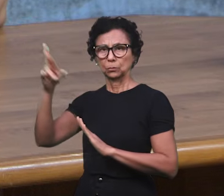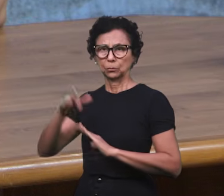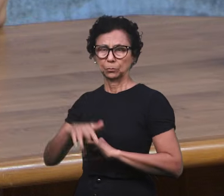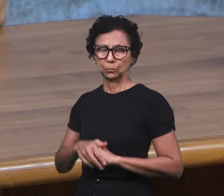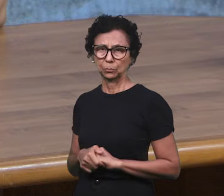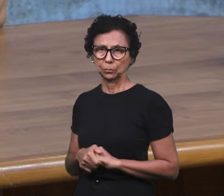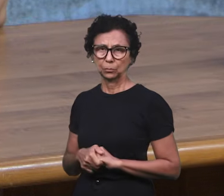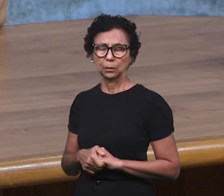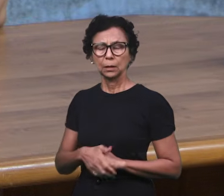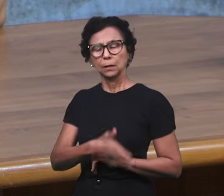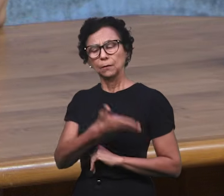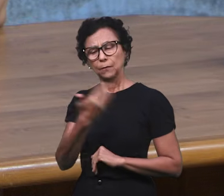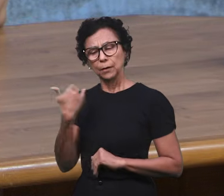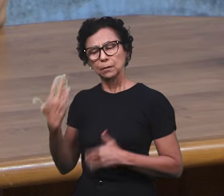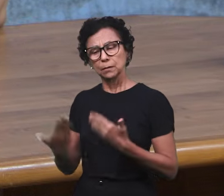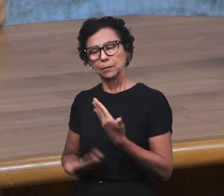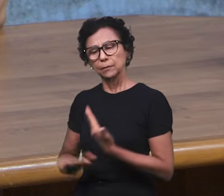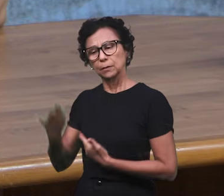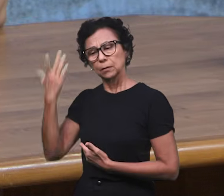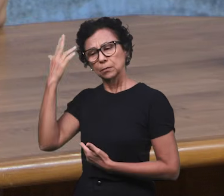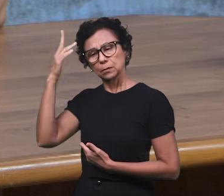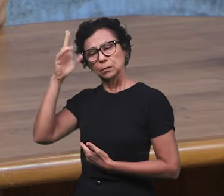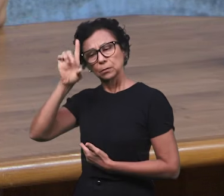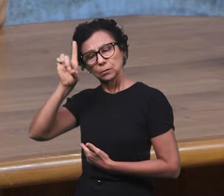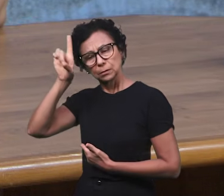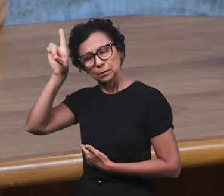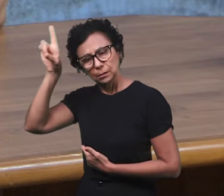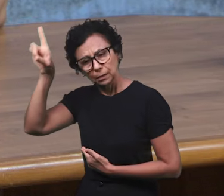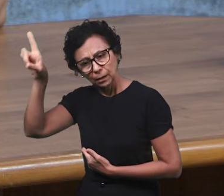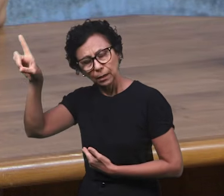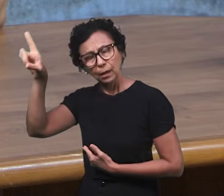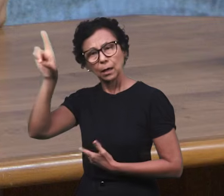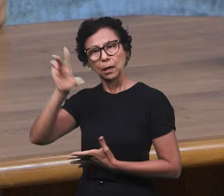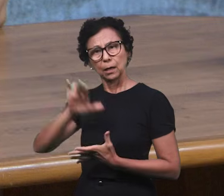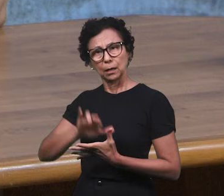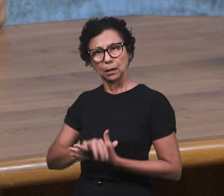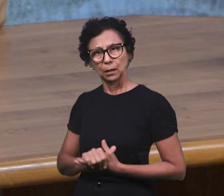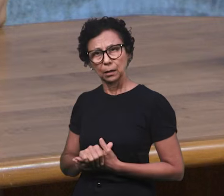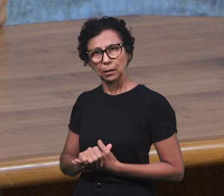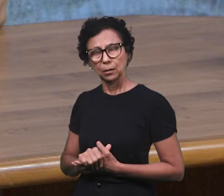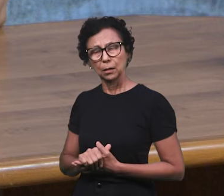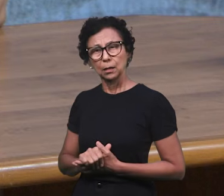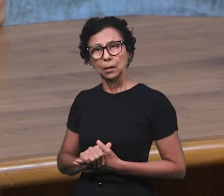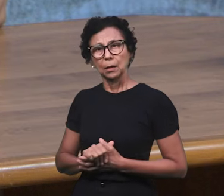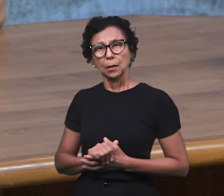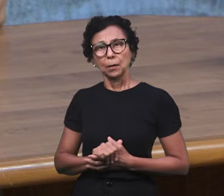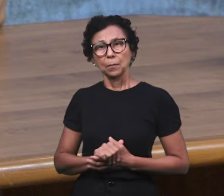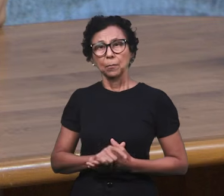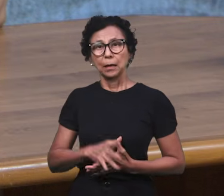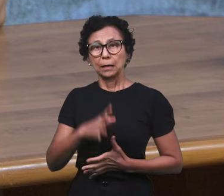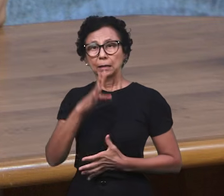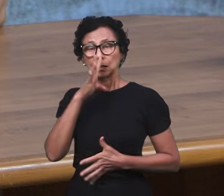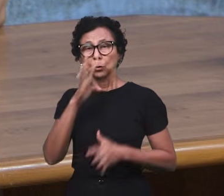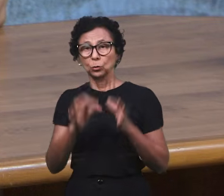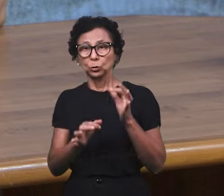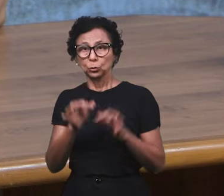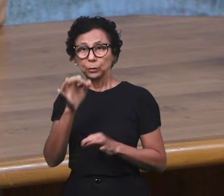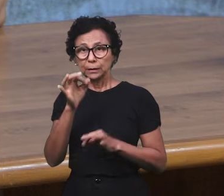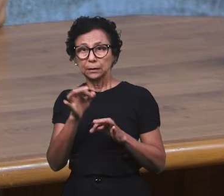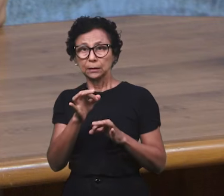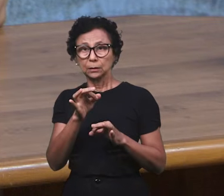ao Senhor Deus, para que o ardor da sua ira se desvie de